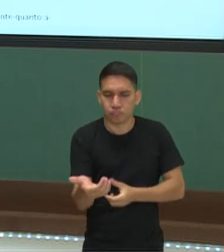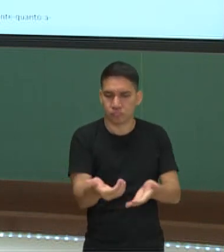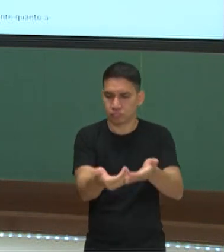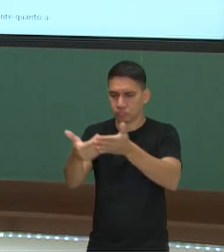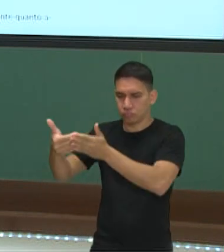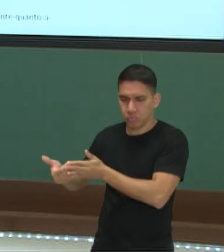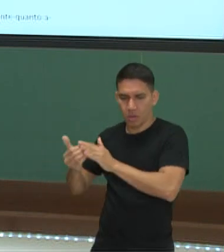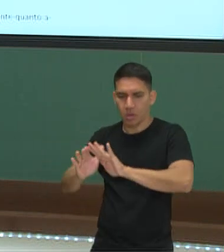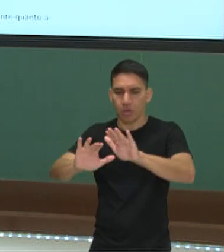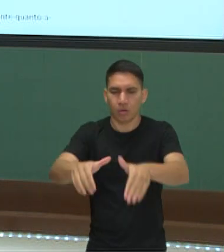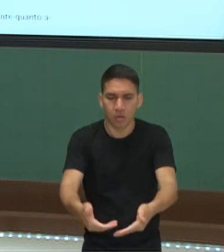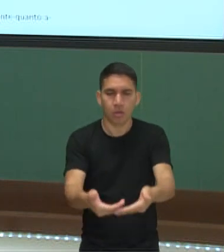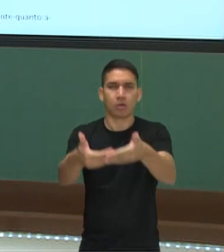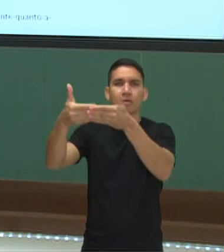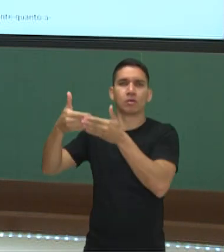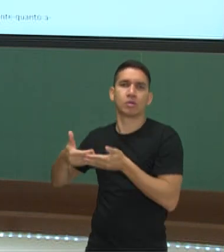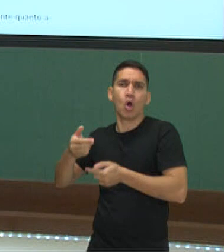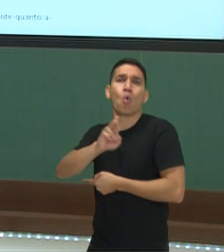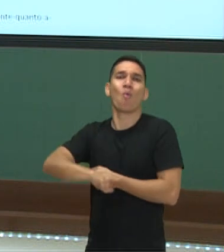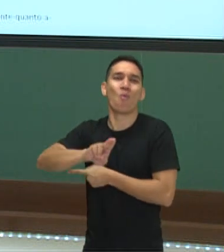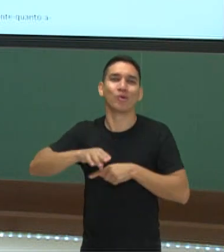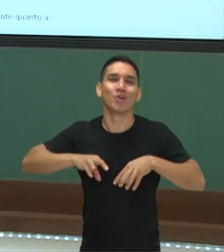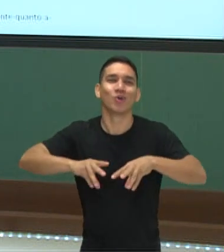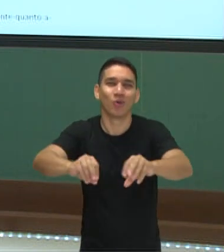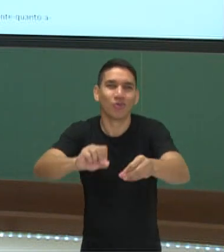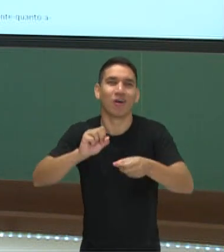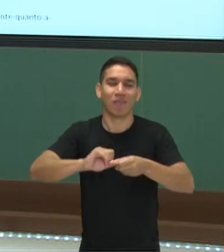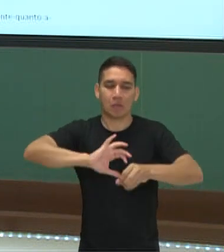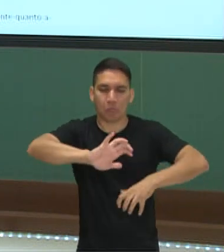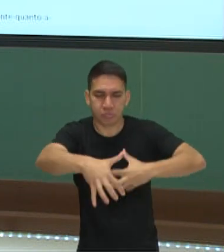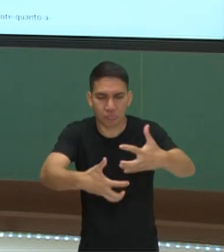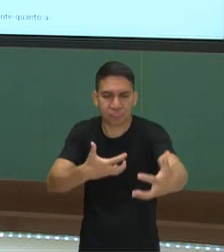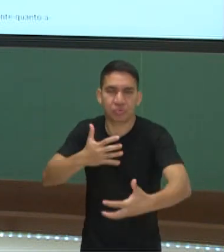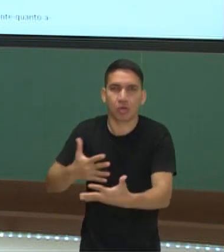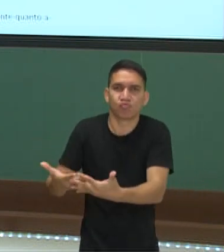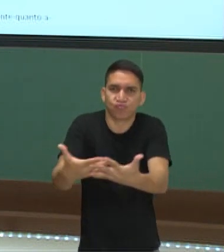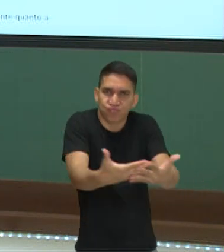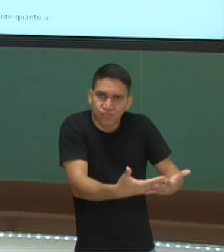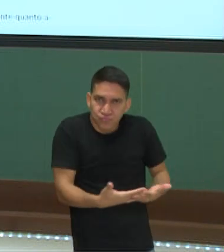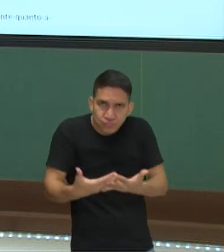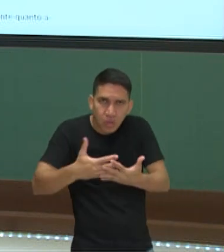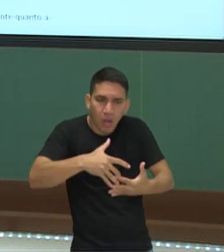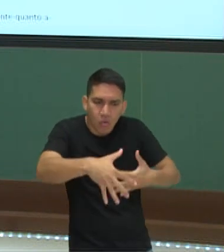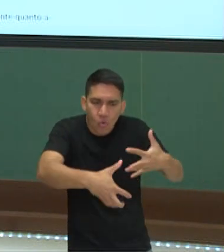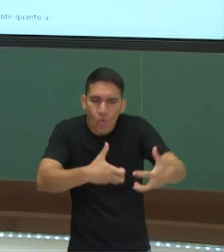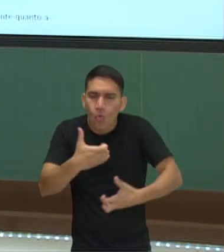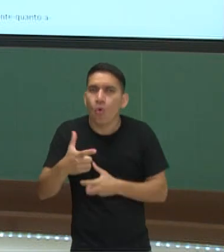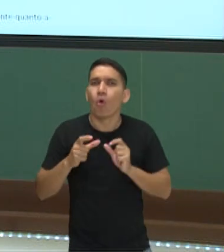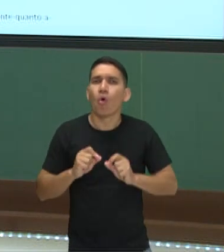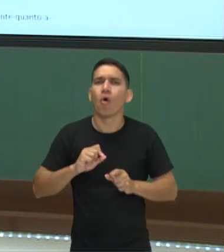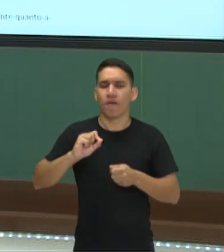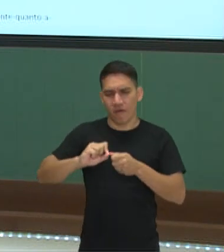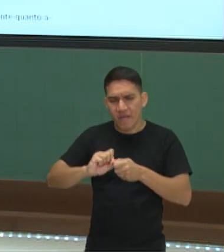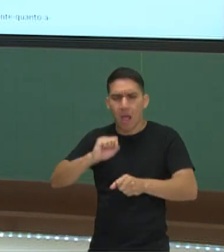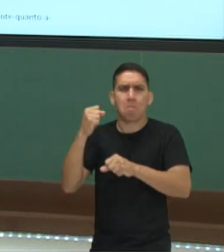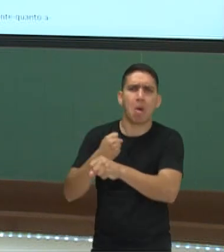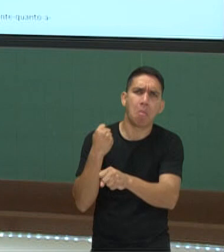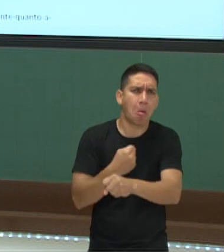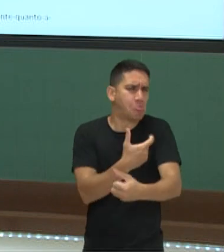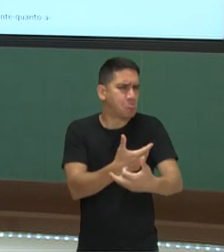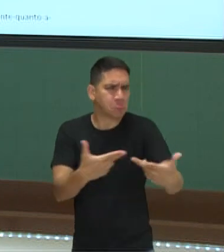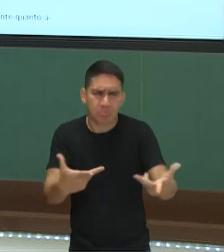solo, utiliza para fazer o extrativismo mineral, por exemplo, as construções,